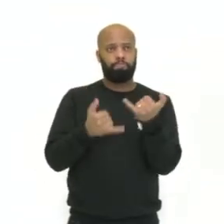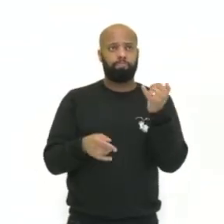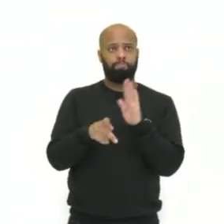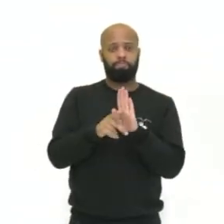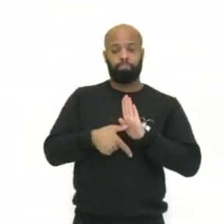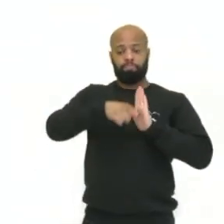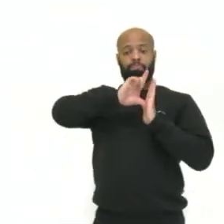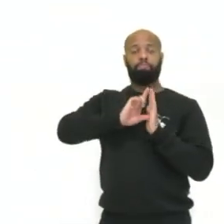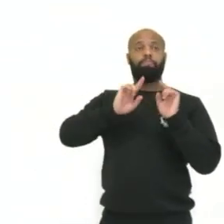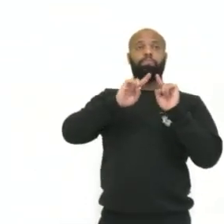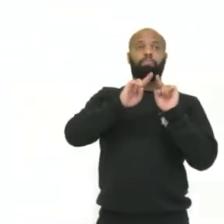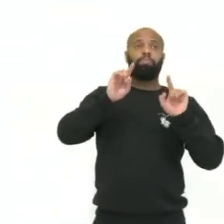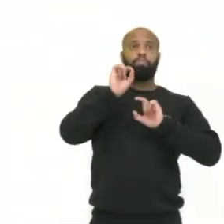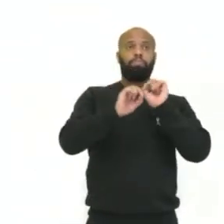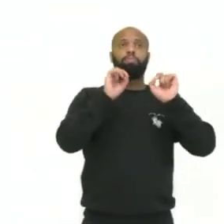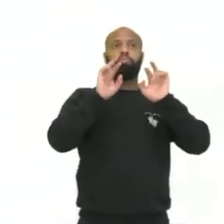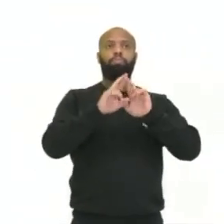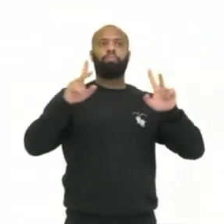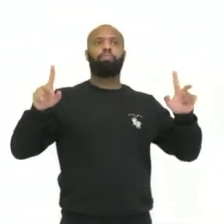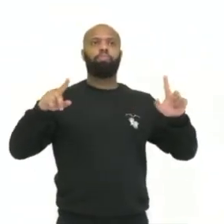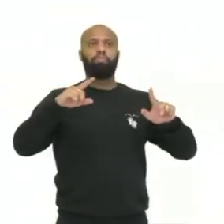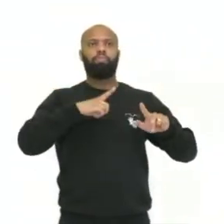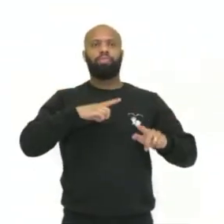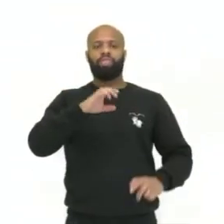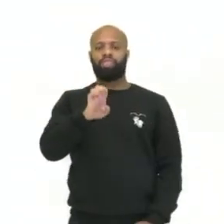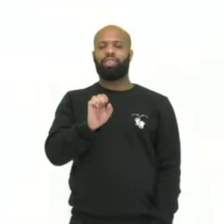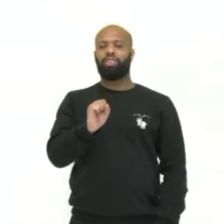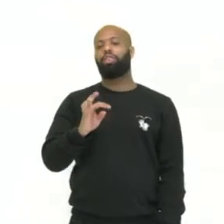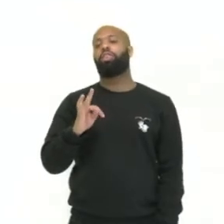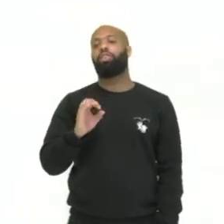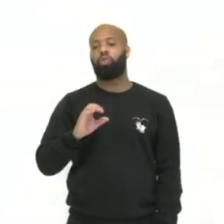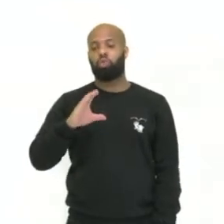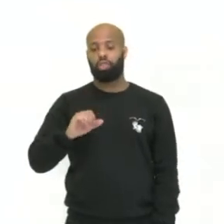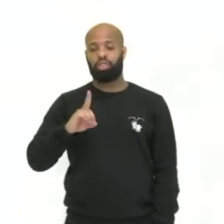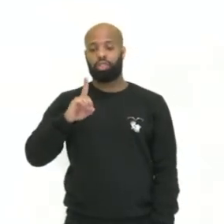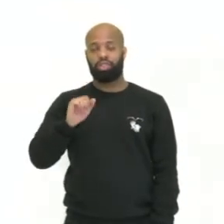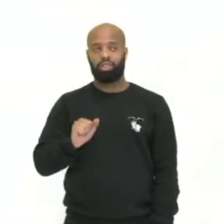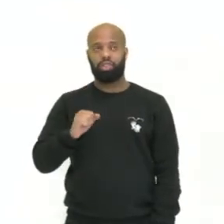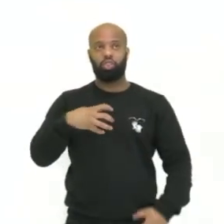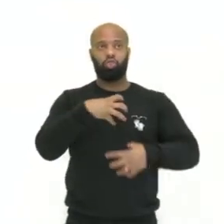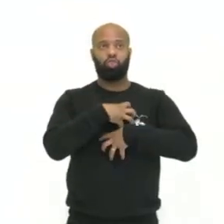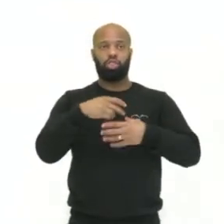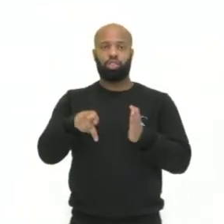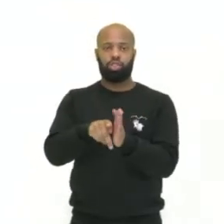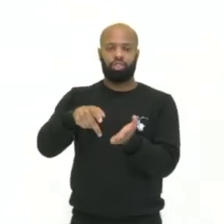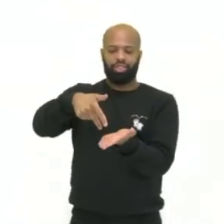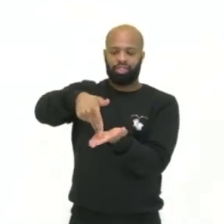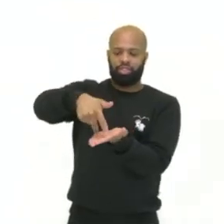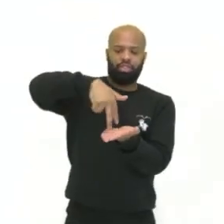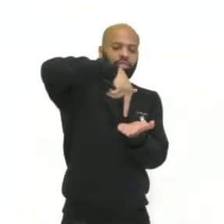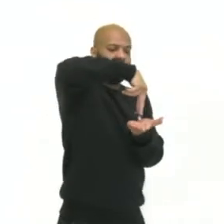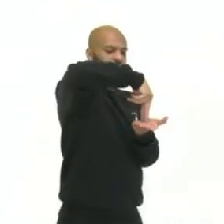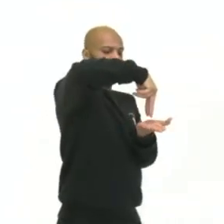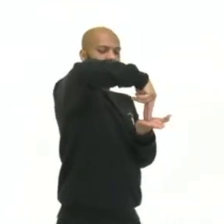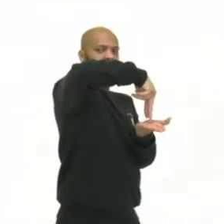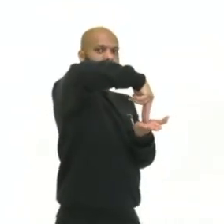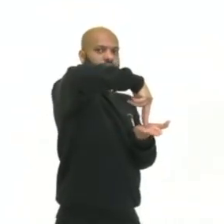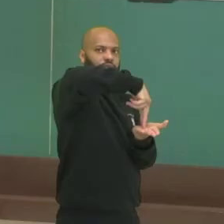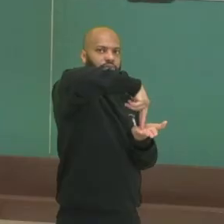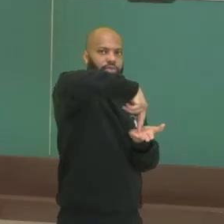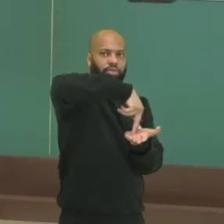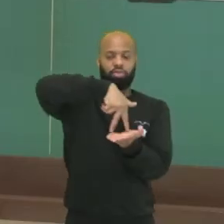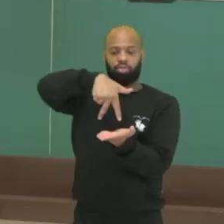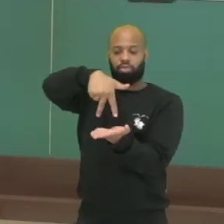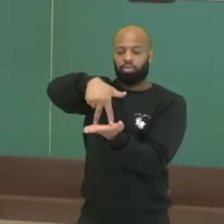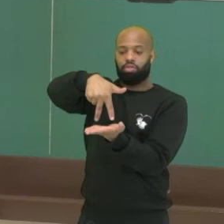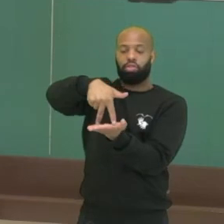afundo, só que esse movimento é mais praticado lateralmente, tá? E esse é um movimento, e o afundo é um